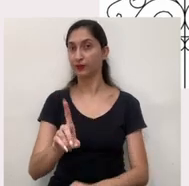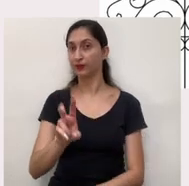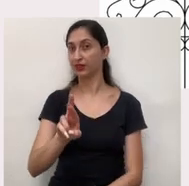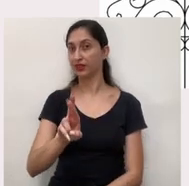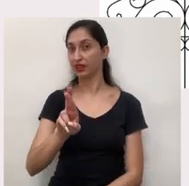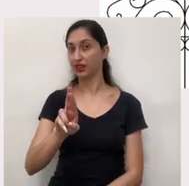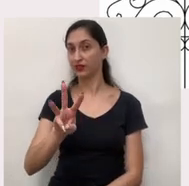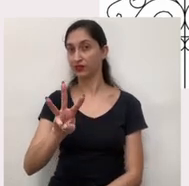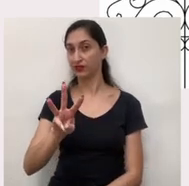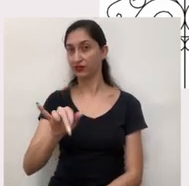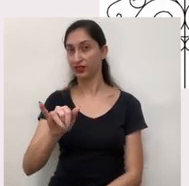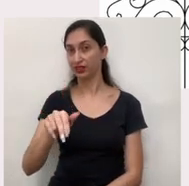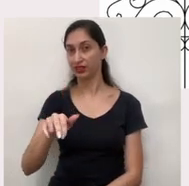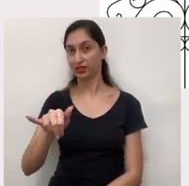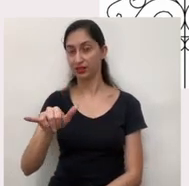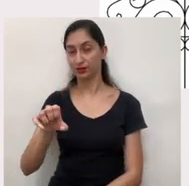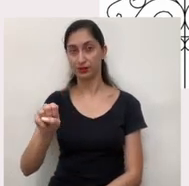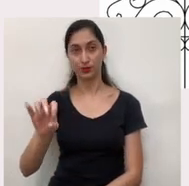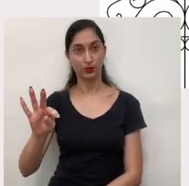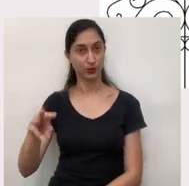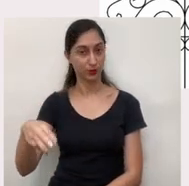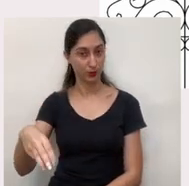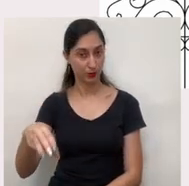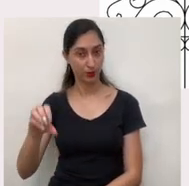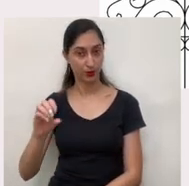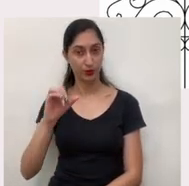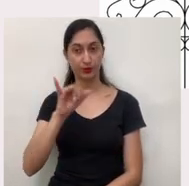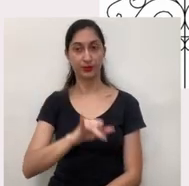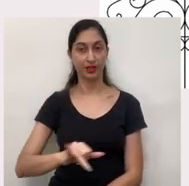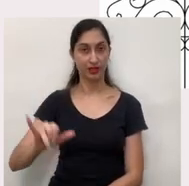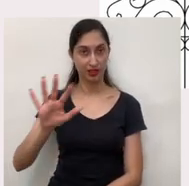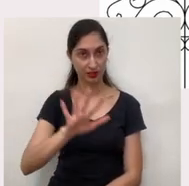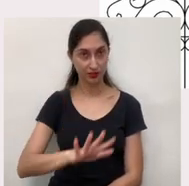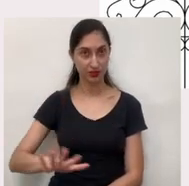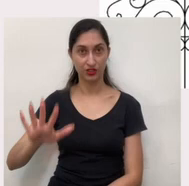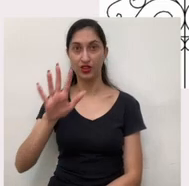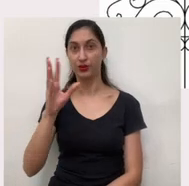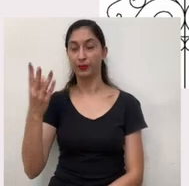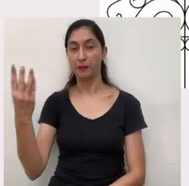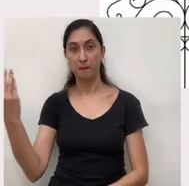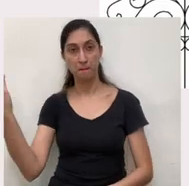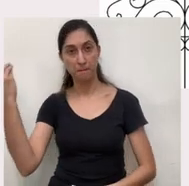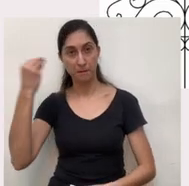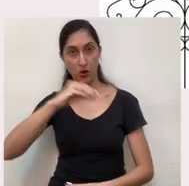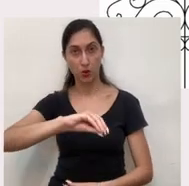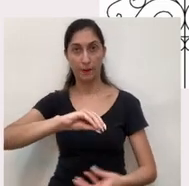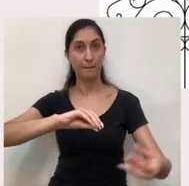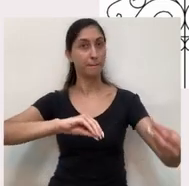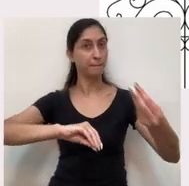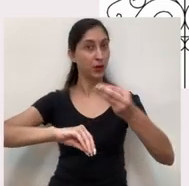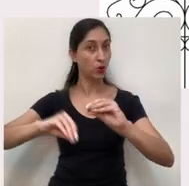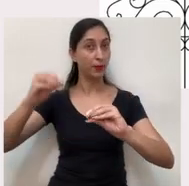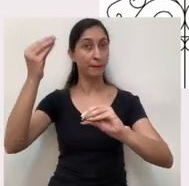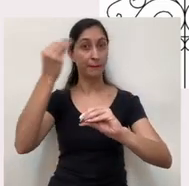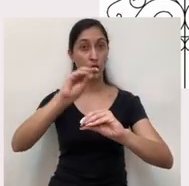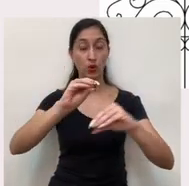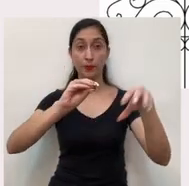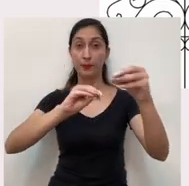das imagens, né? Que as imagens se sobrepõem às outras, né? Para dizer de uma espécie